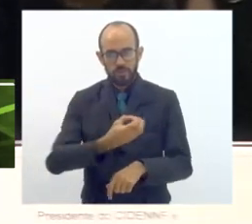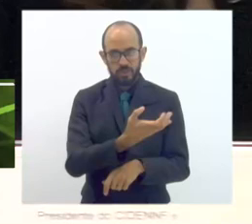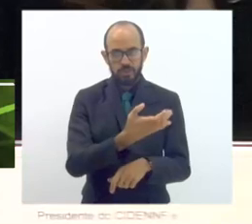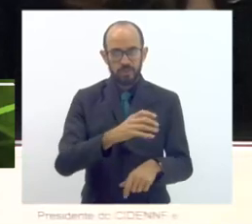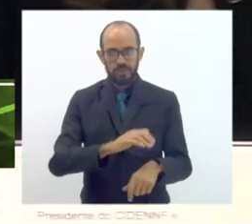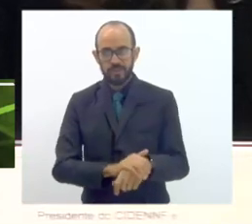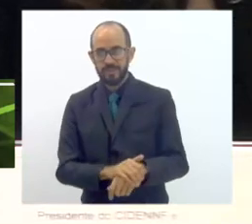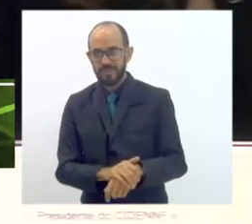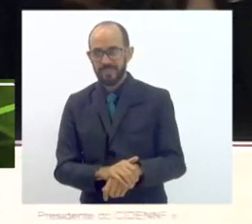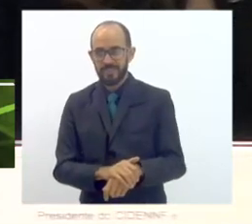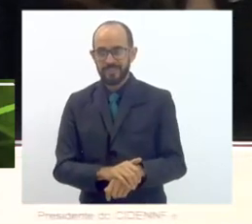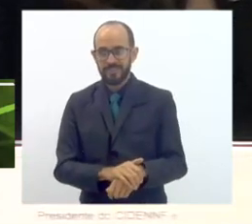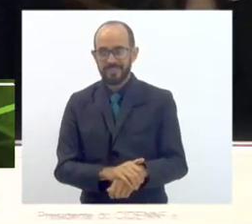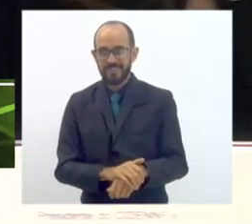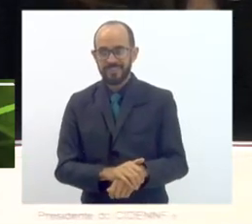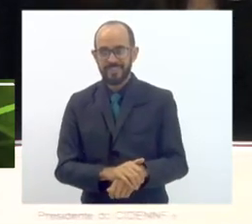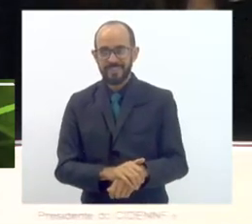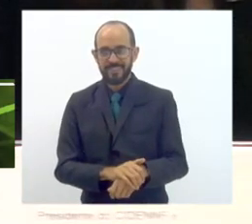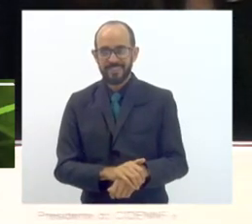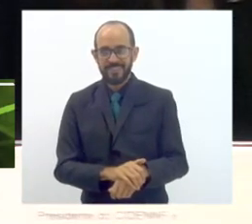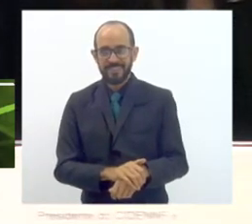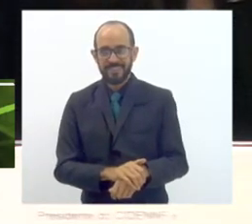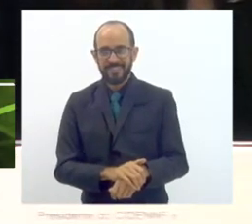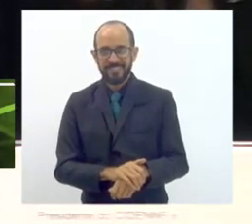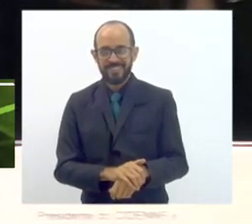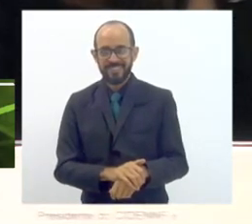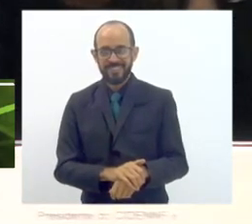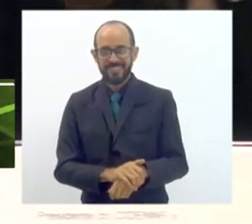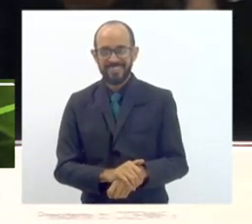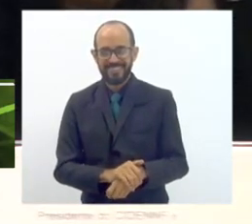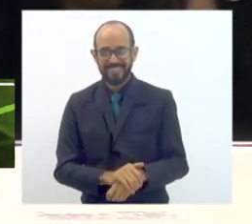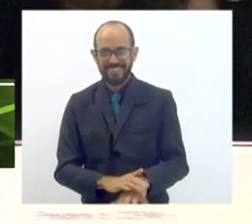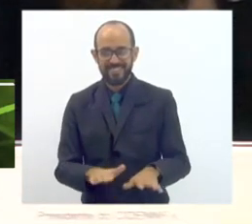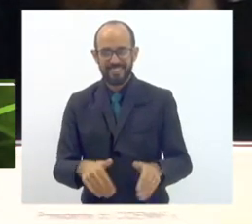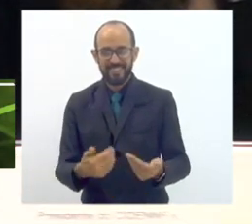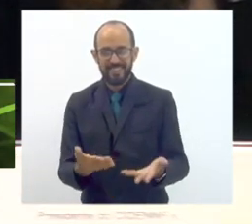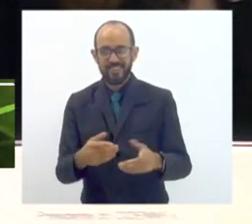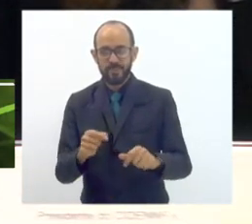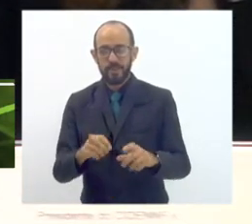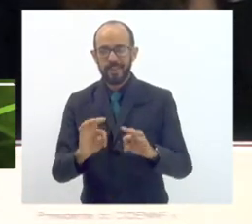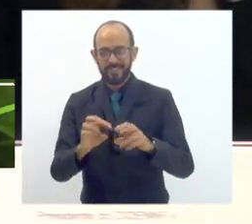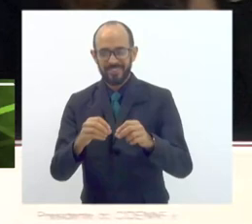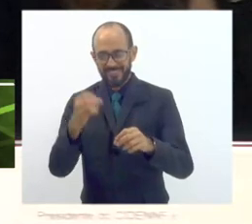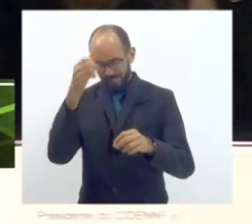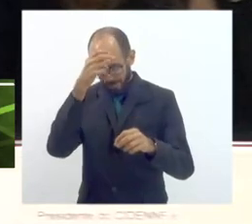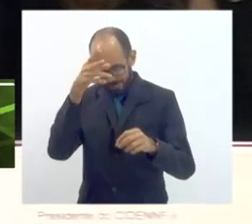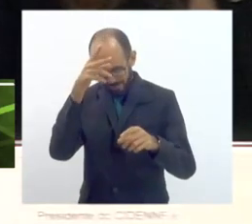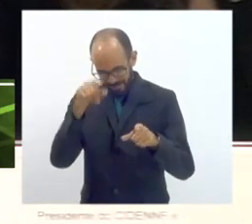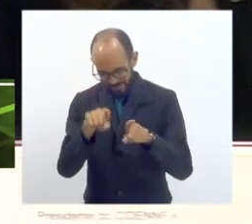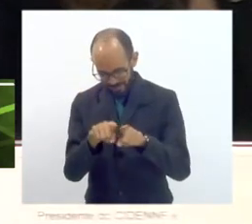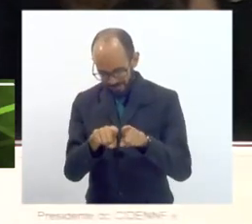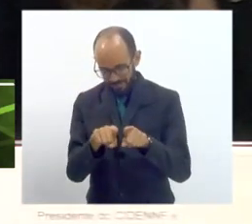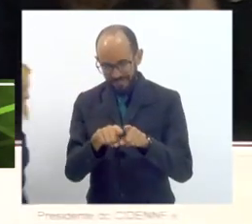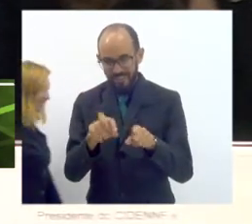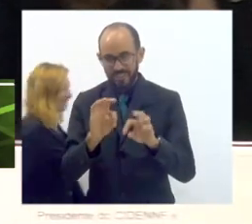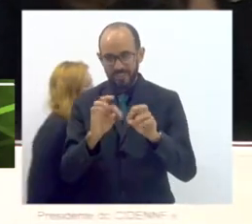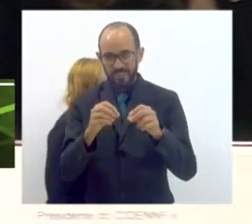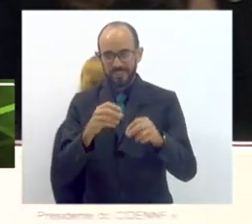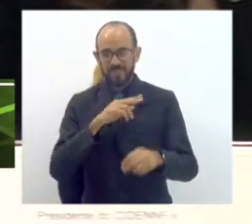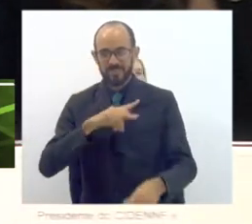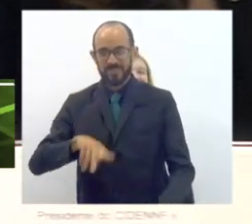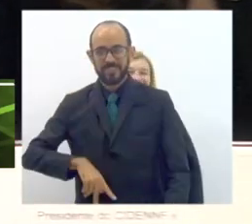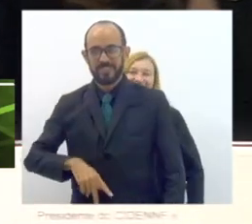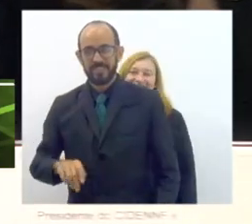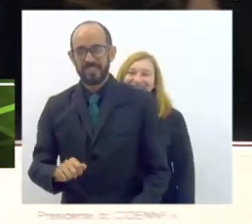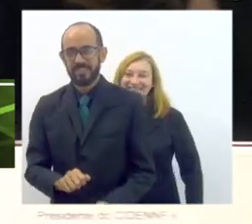prefeito André, para todos nós prefeitos. Deve ter ido almoçar. E a todos os prefeitos presentes, todos os presidentes de consórcio,